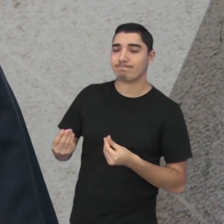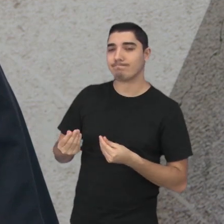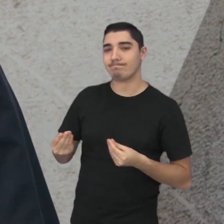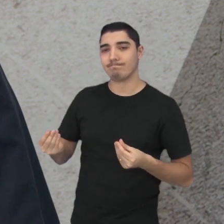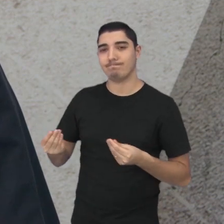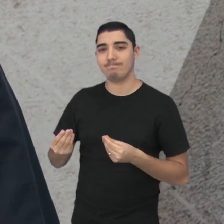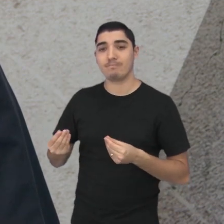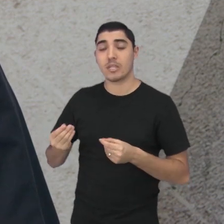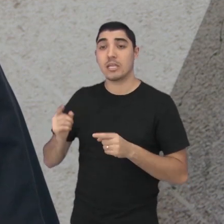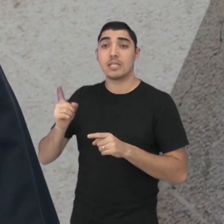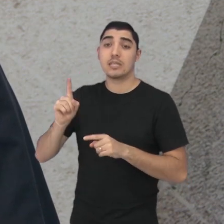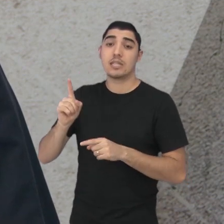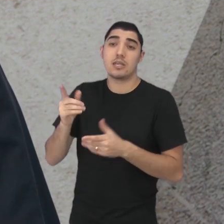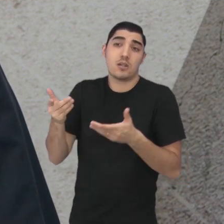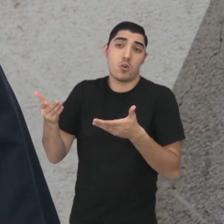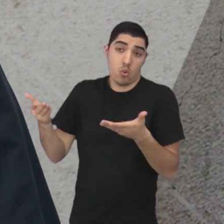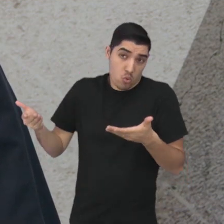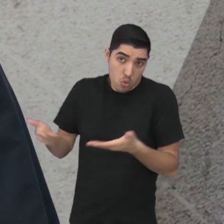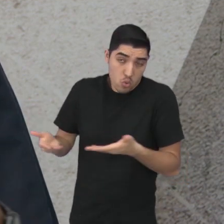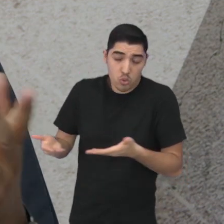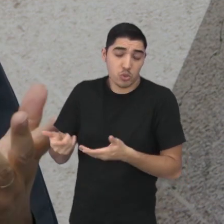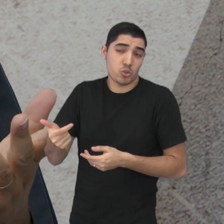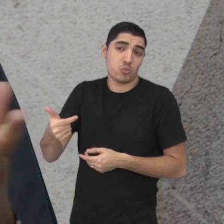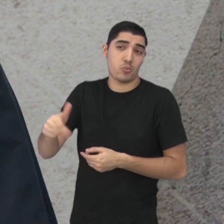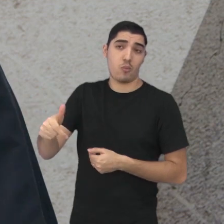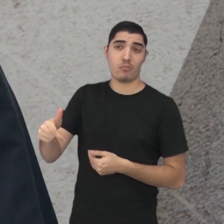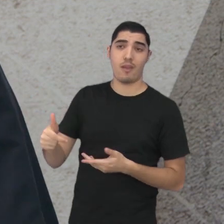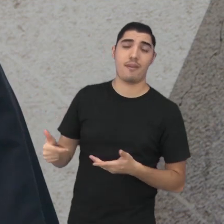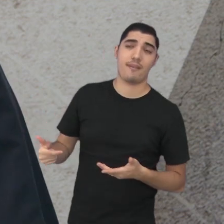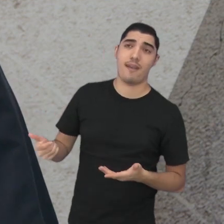posso dizer? Não existem hoje...